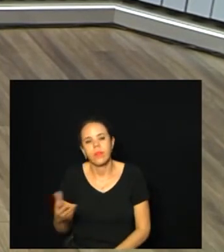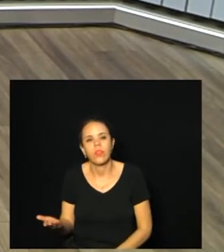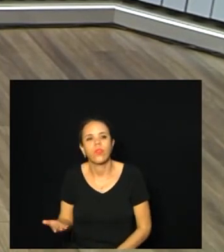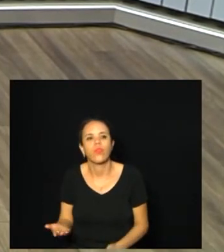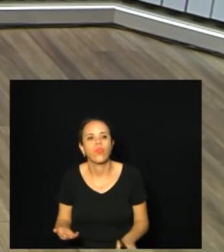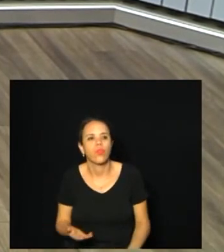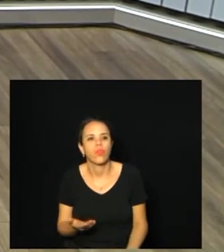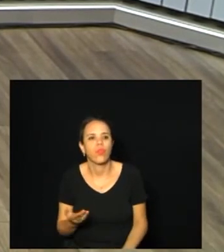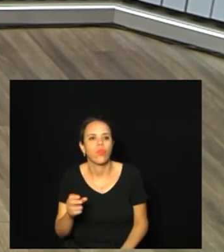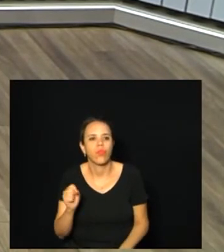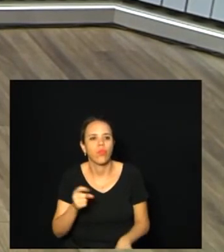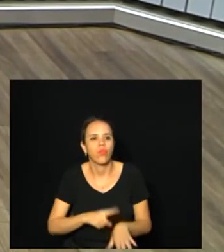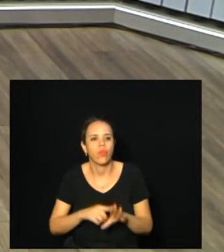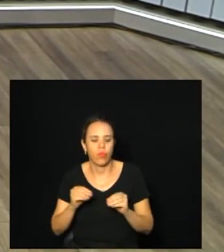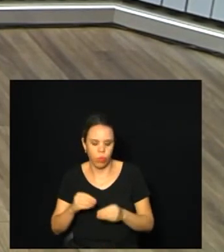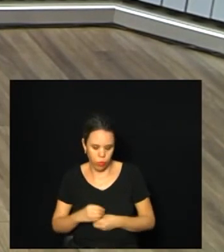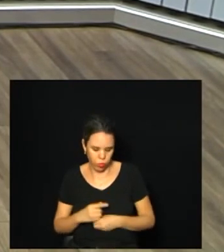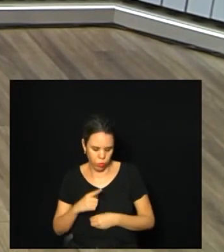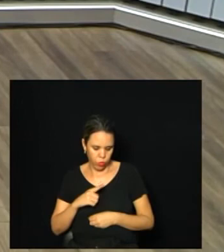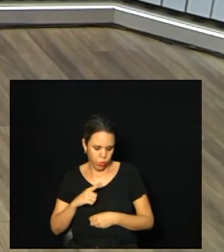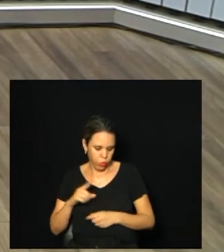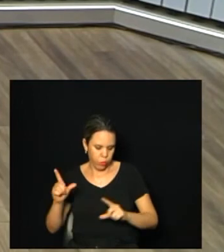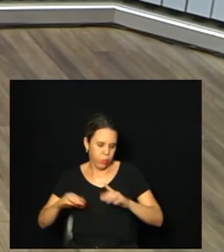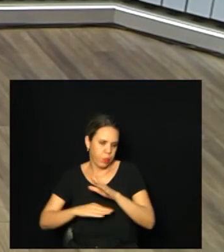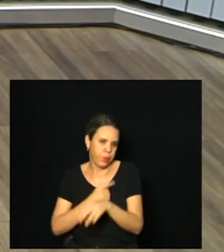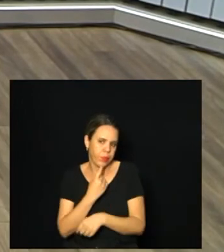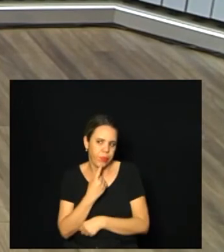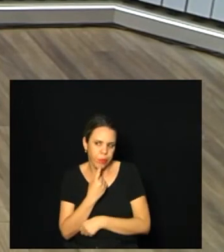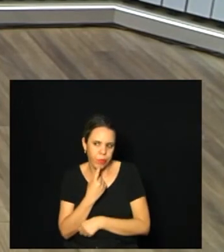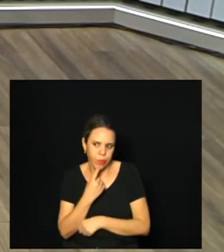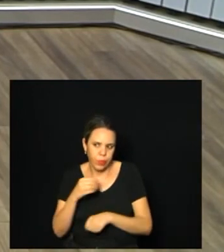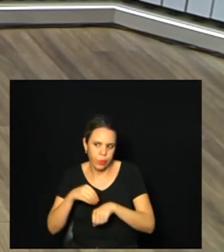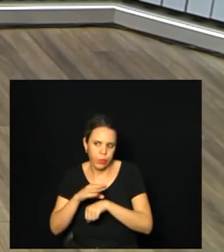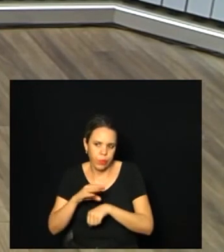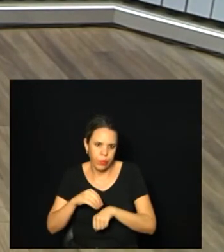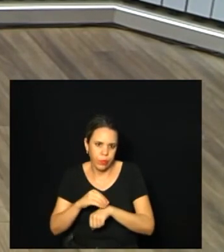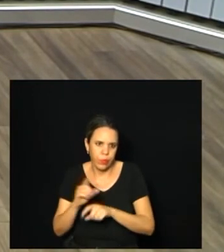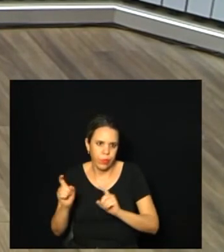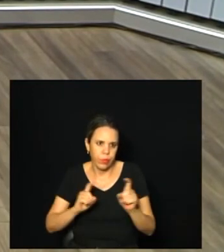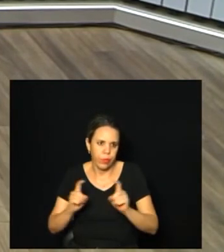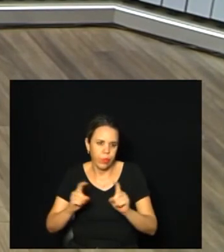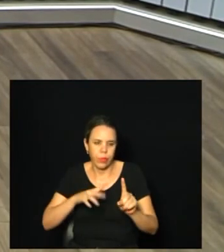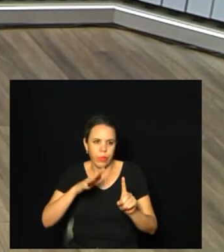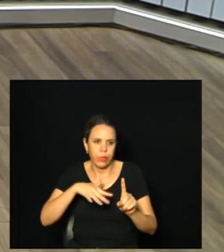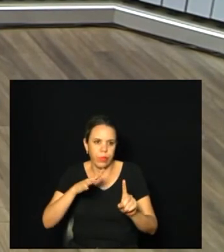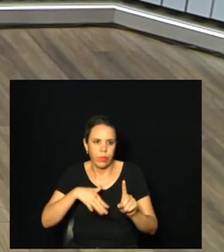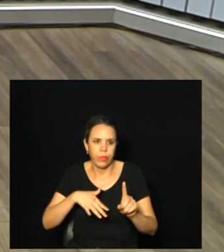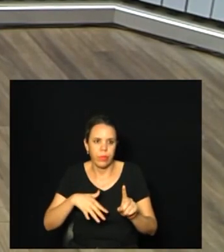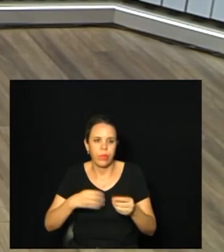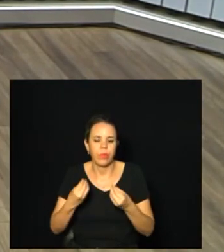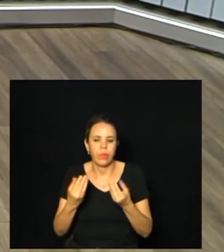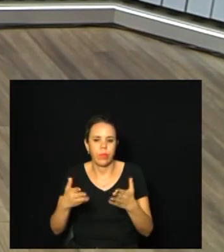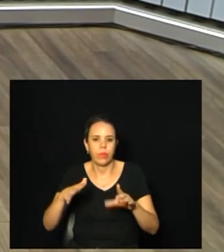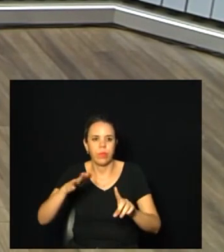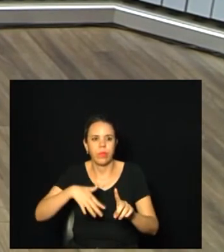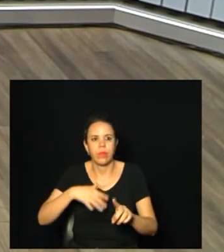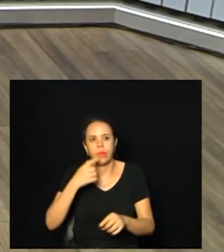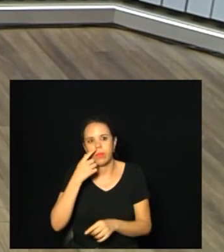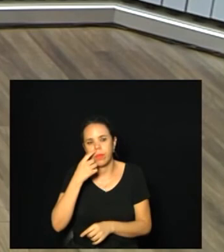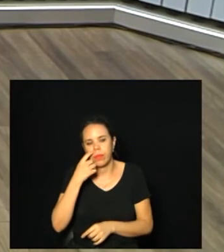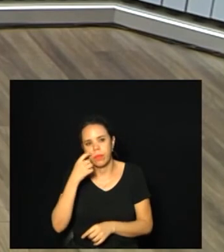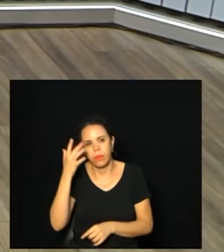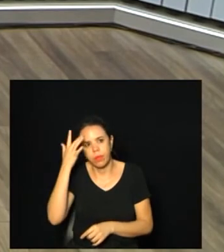hoje, às 8 horas da noite, a TV Câmara Campinas transmite reunião solene com a entrega de honrarias.